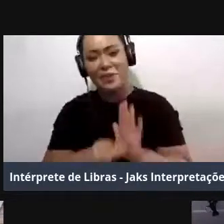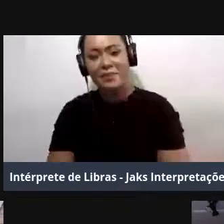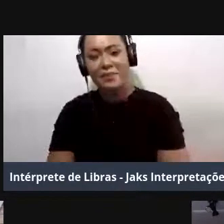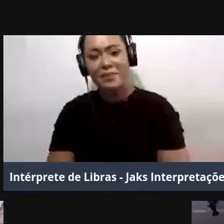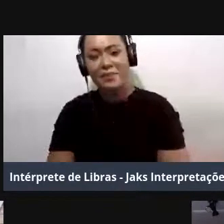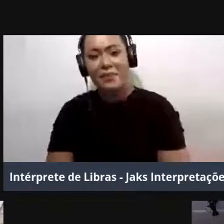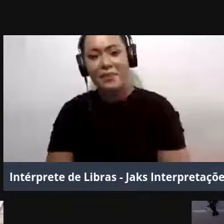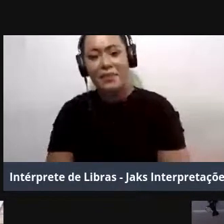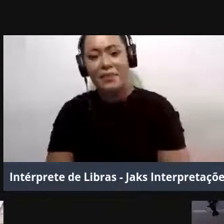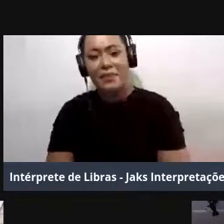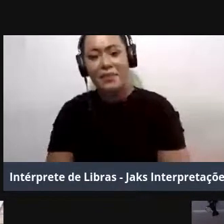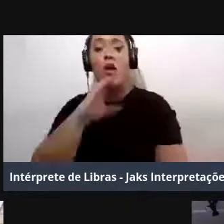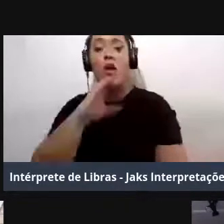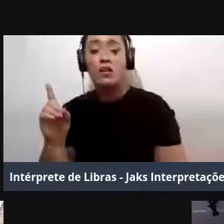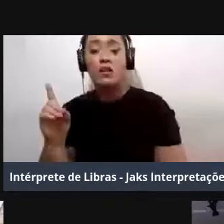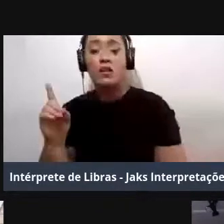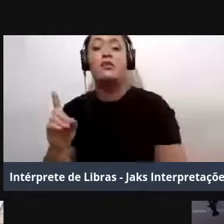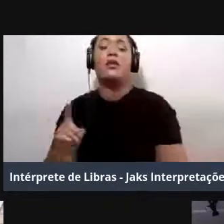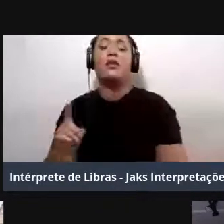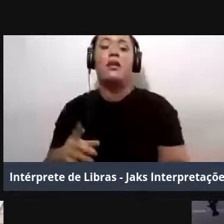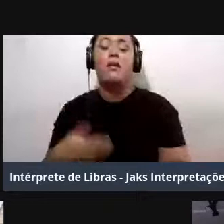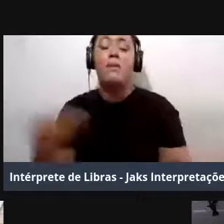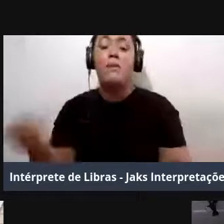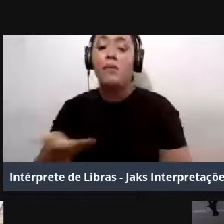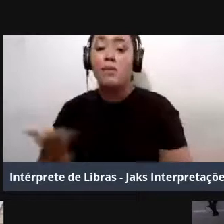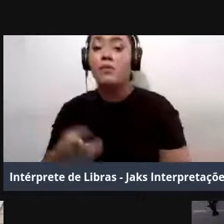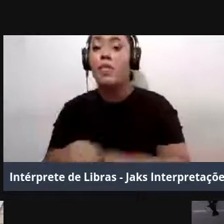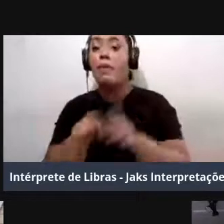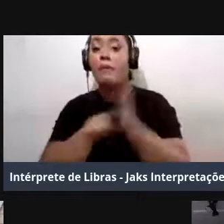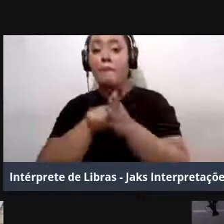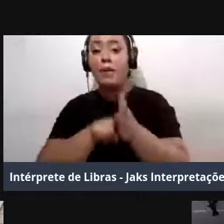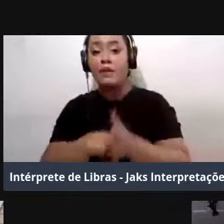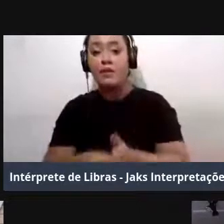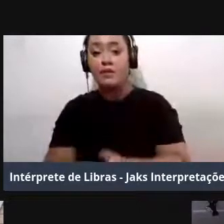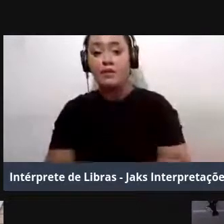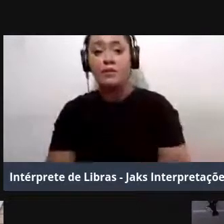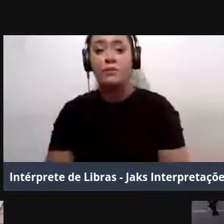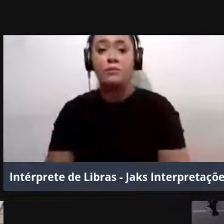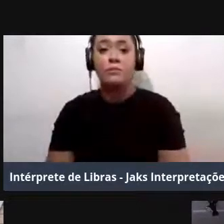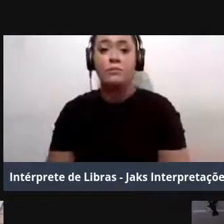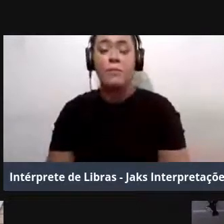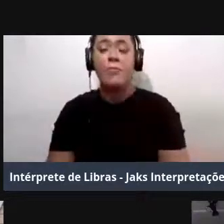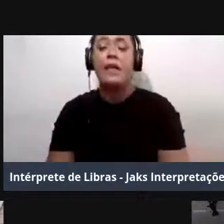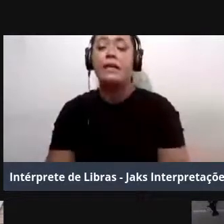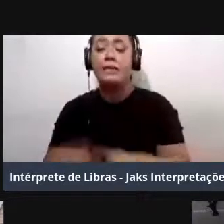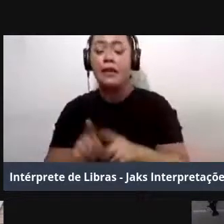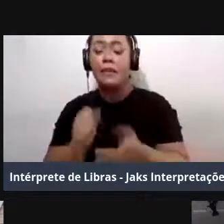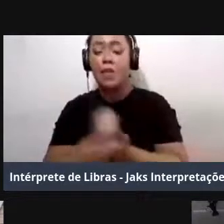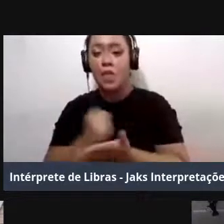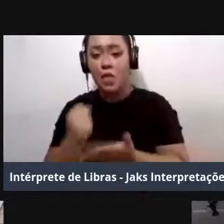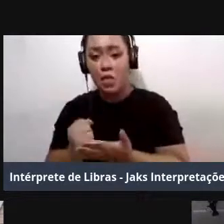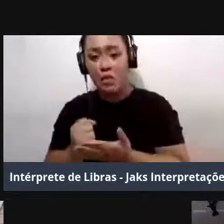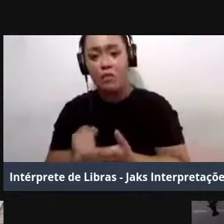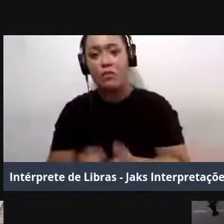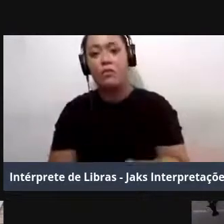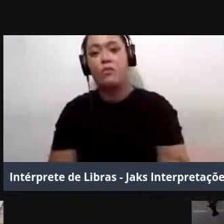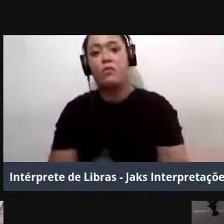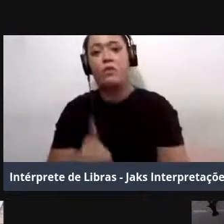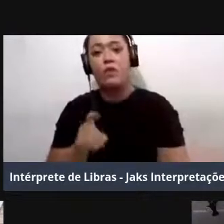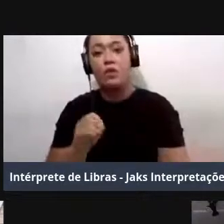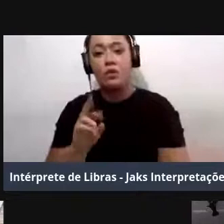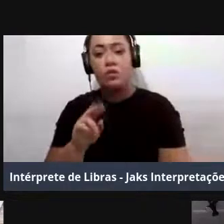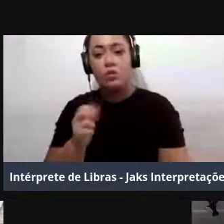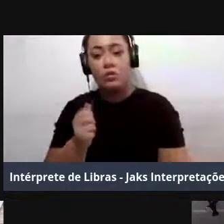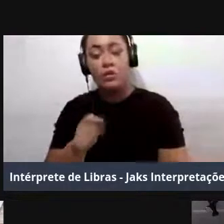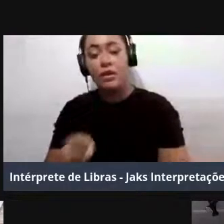A coordenação de pesquisa de Júlia Morim. Pesquisa e documentação, Dora Pancararu e Juliana Pancararu,